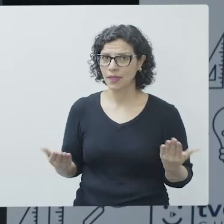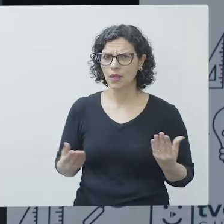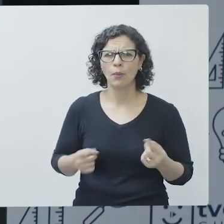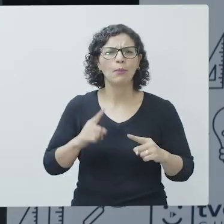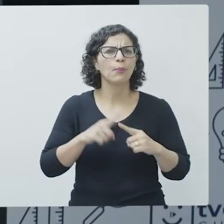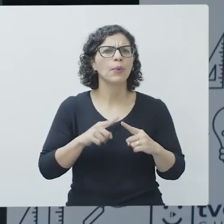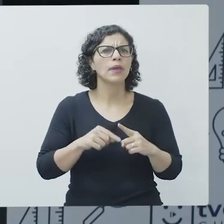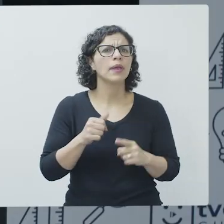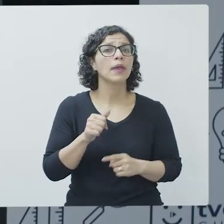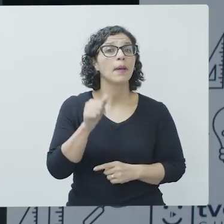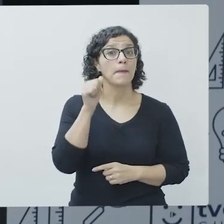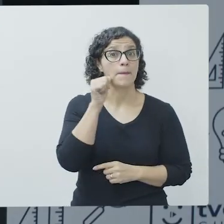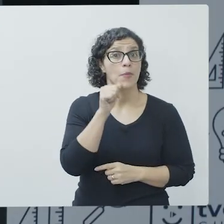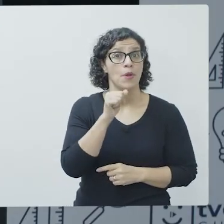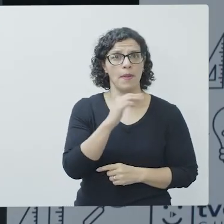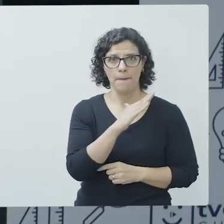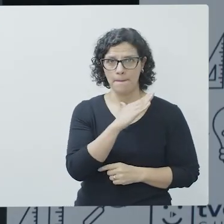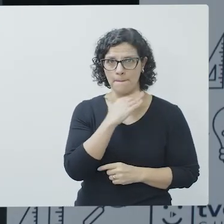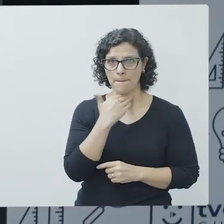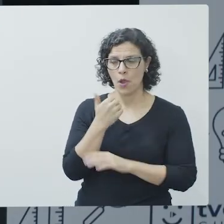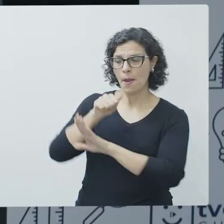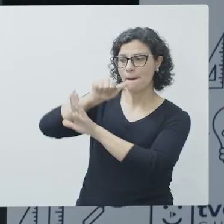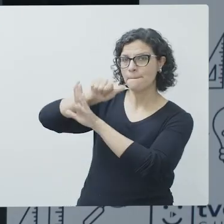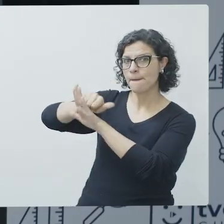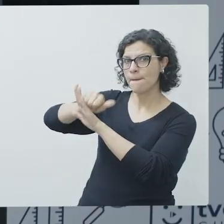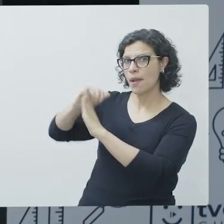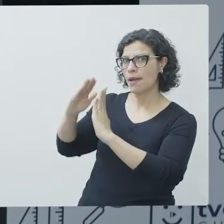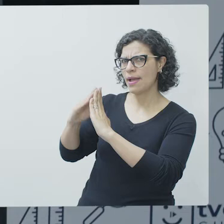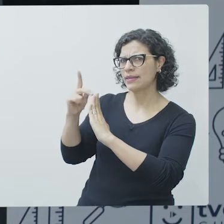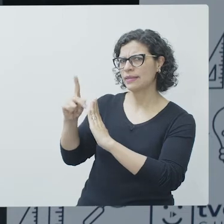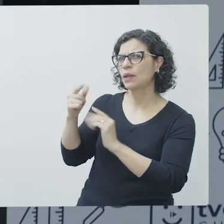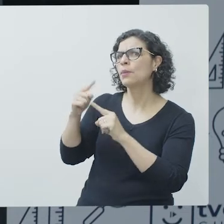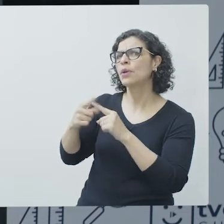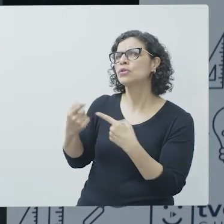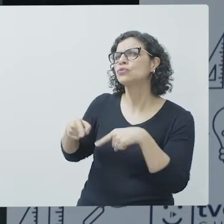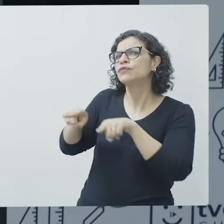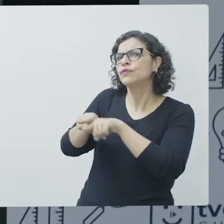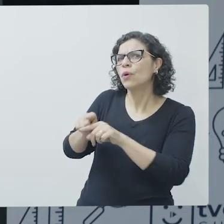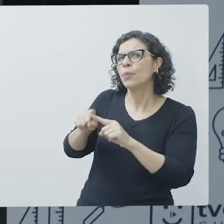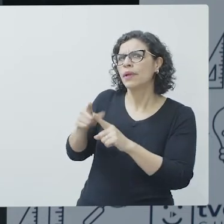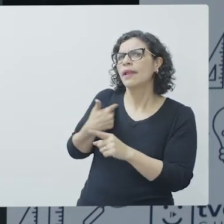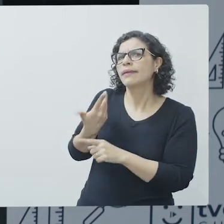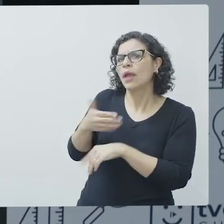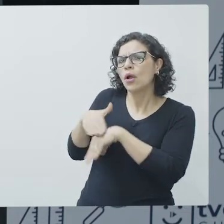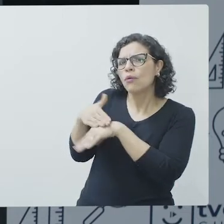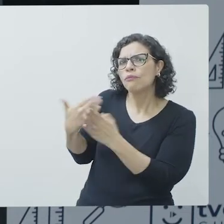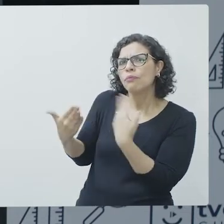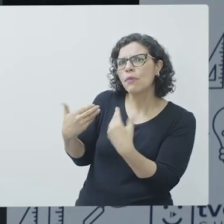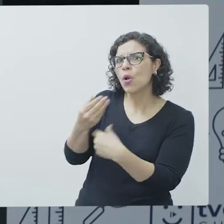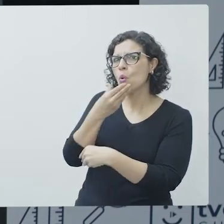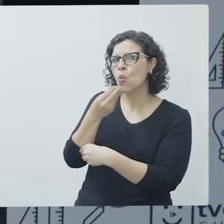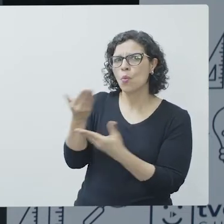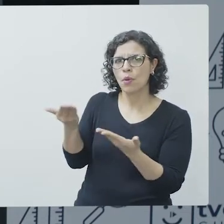Então, por que será que a morte voltou ali? O que será que está acontecendo? Por que que ela quer falar com o homem? Será que ela